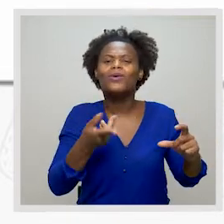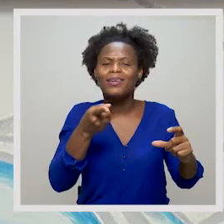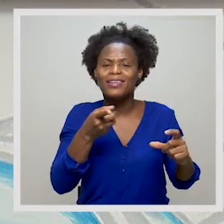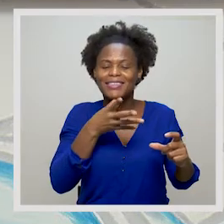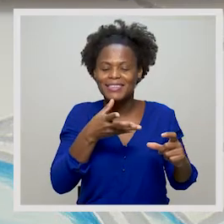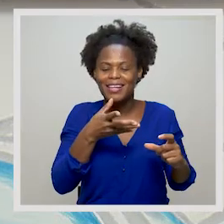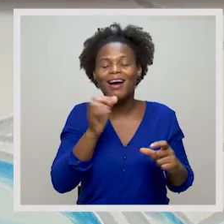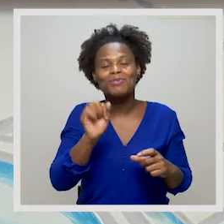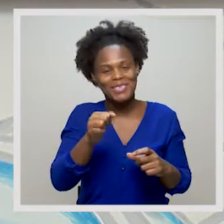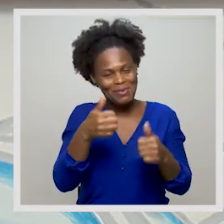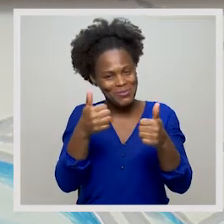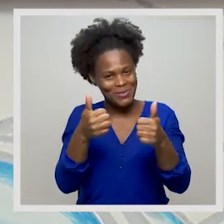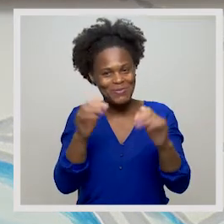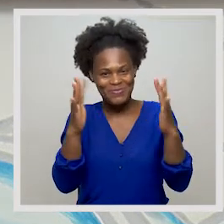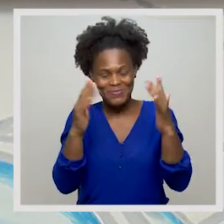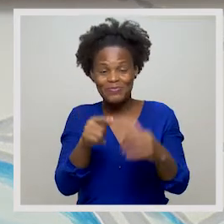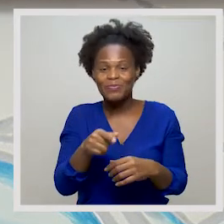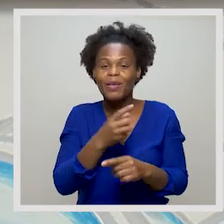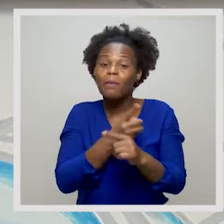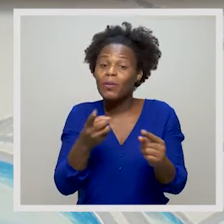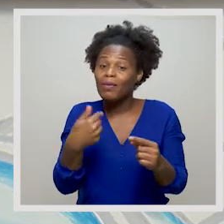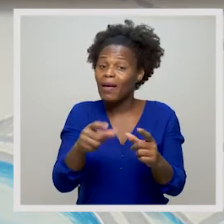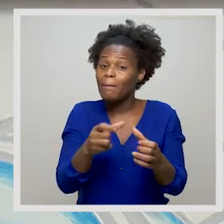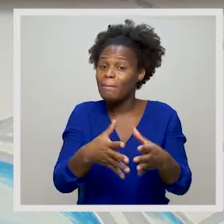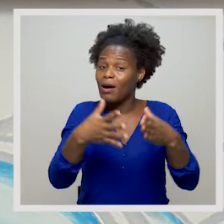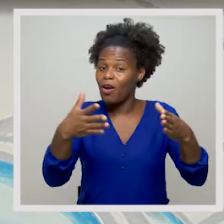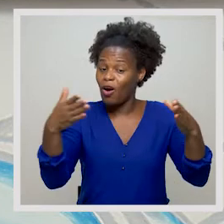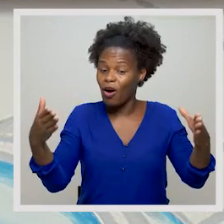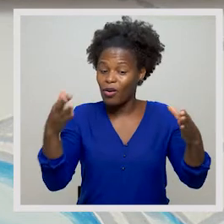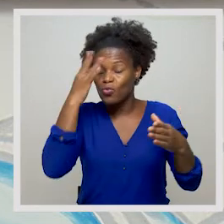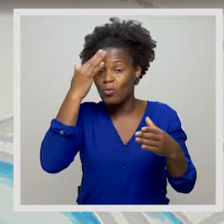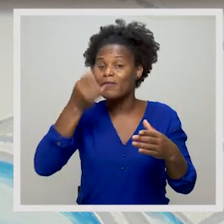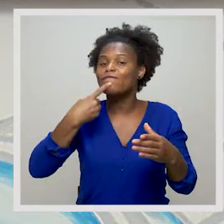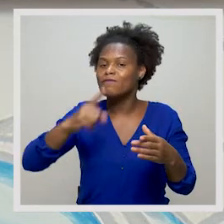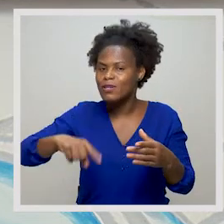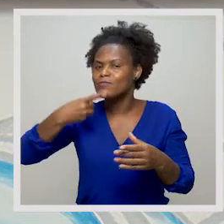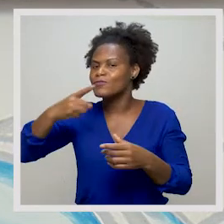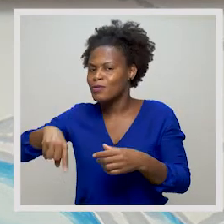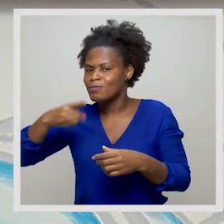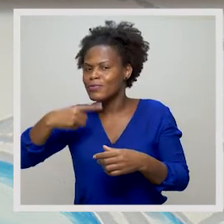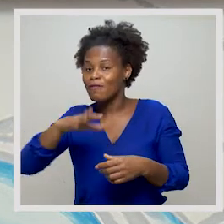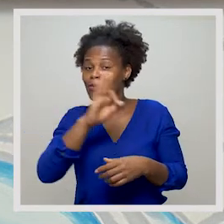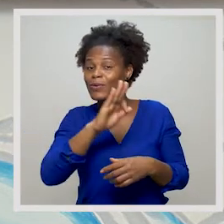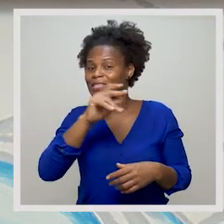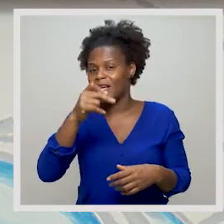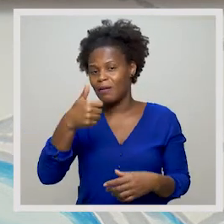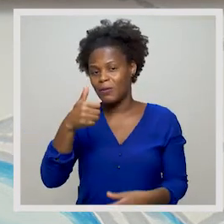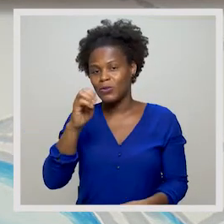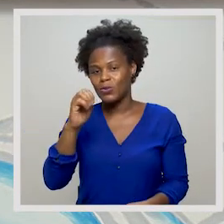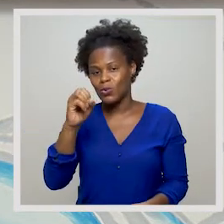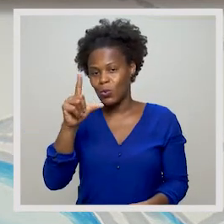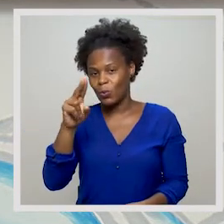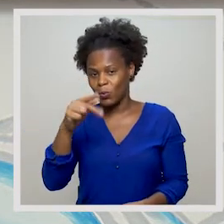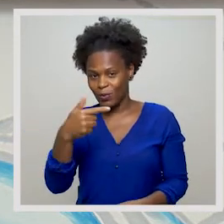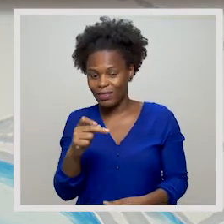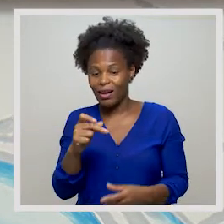Isso, esta classe, não é? Porque tem maior frequência absoluta, não é? Estão a